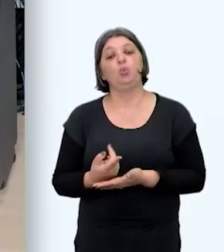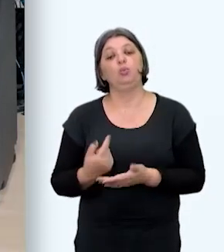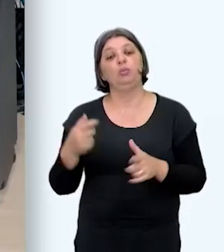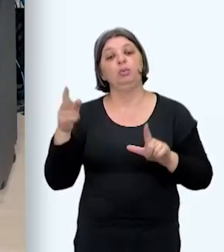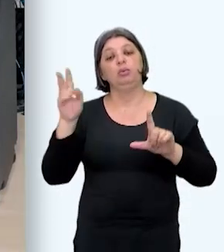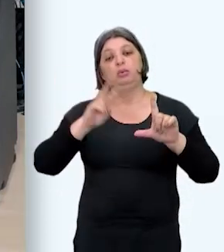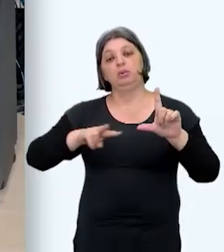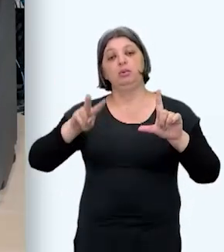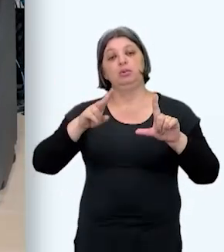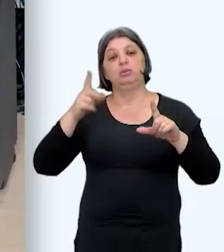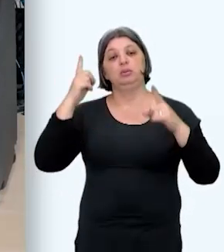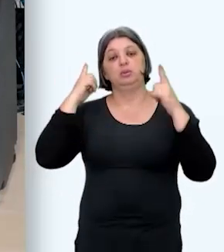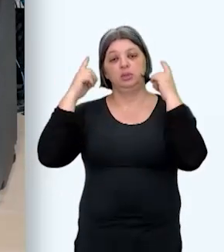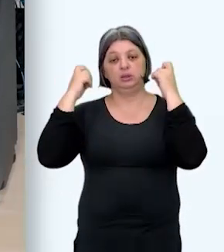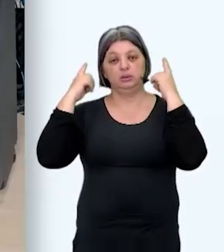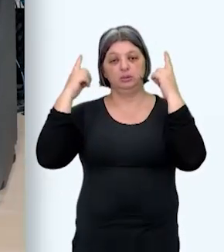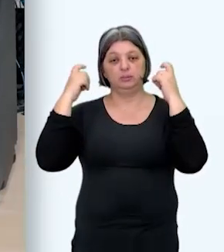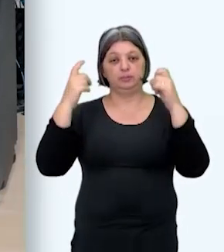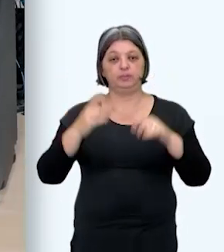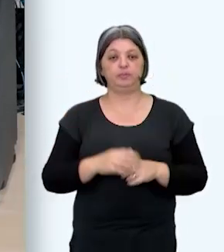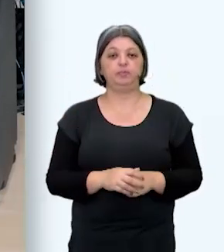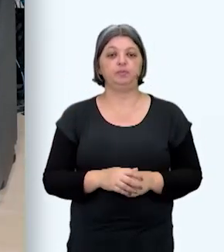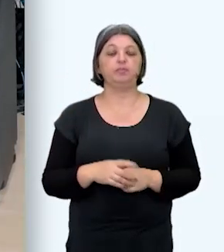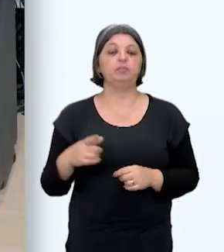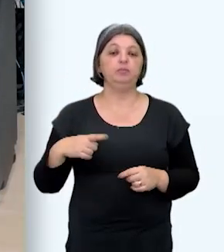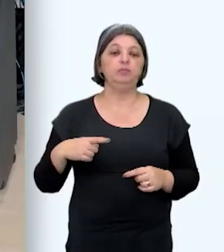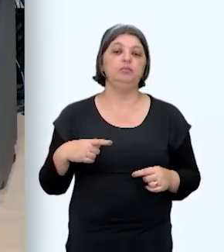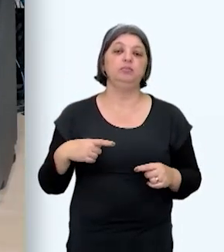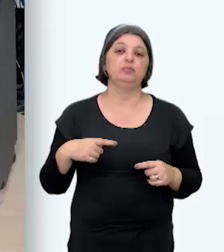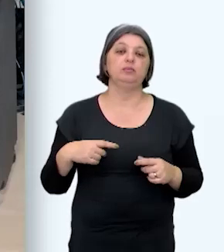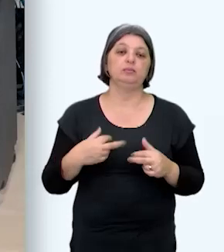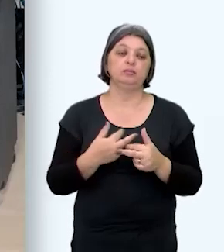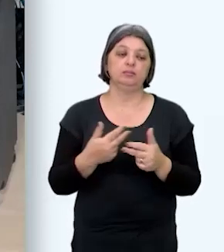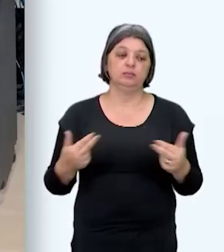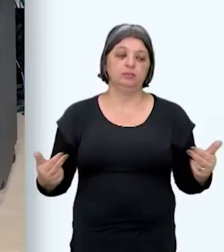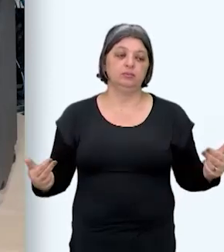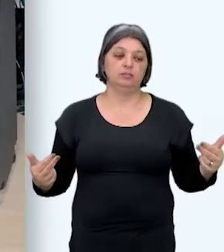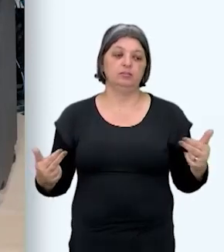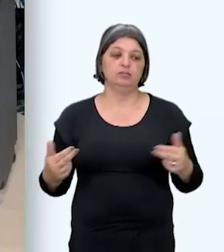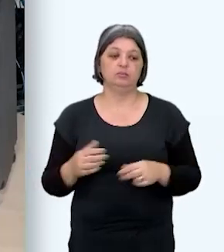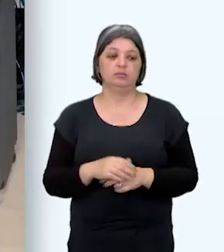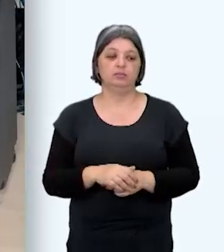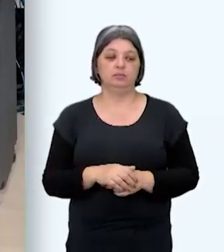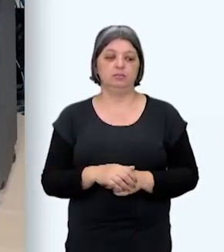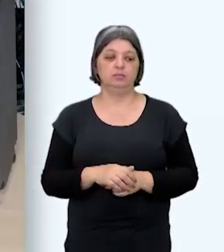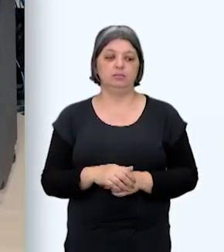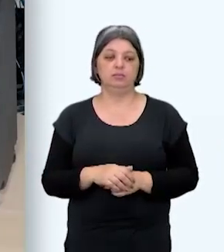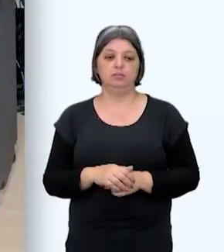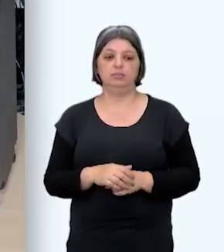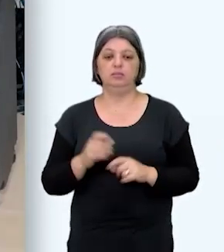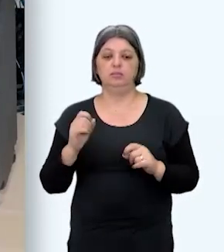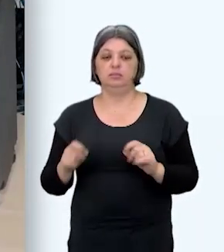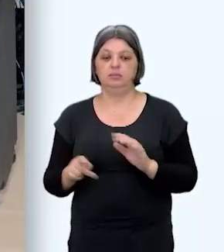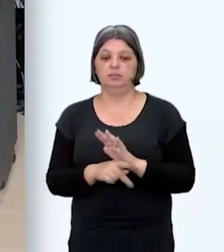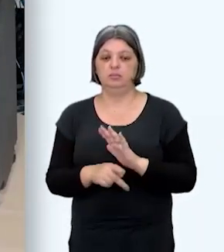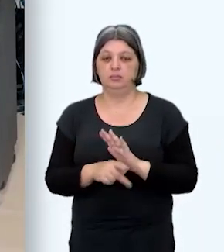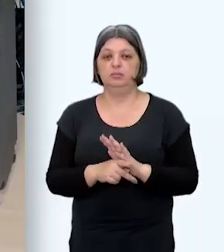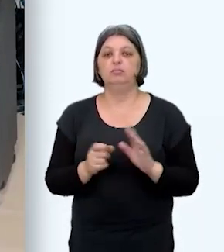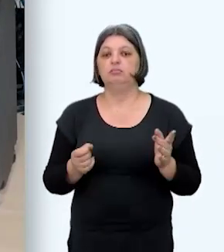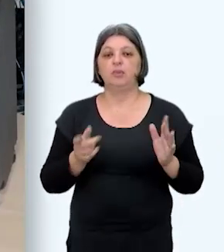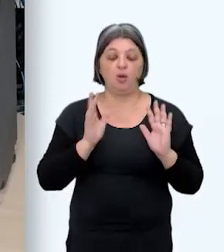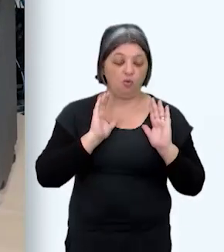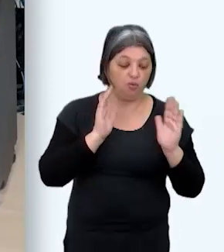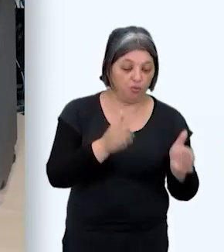os ruídos, né? Às vezes você ter elementos que vão tirar a atenção, né? Vão tirar o foco do que você está querendo